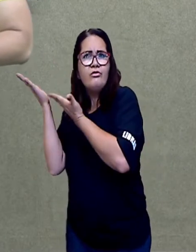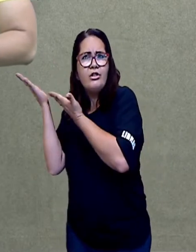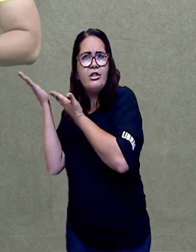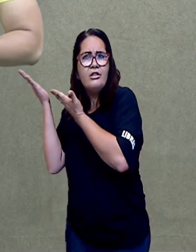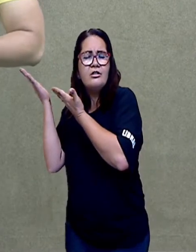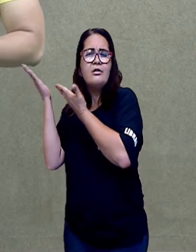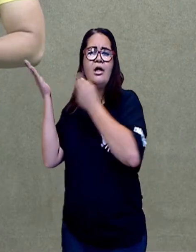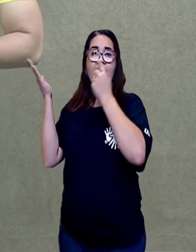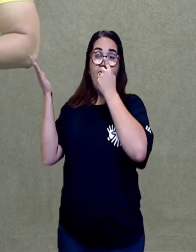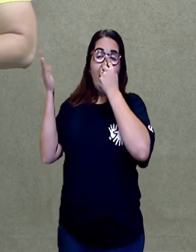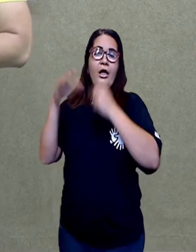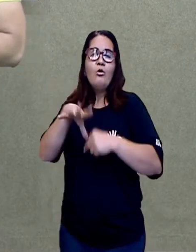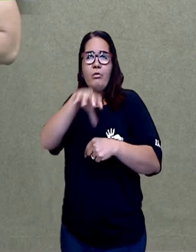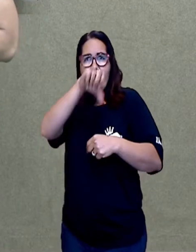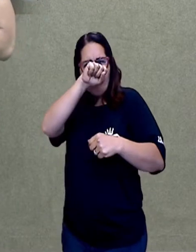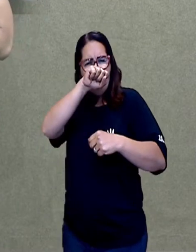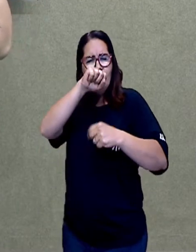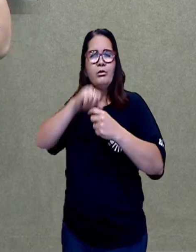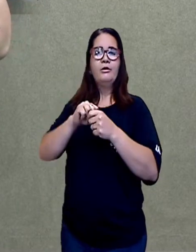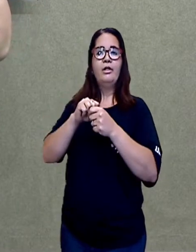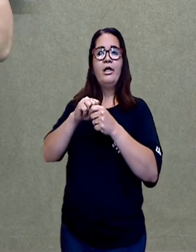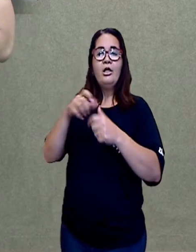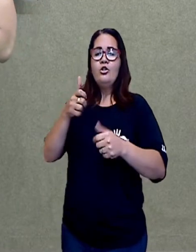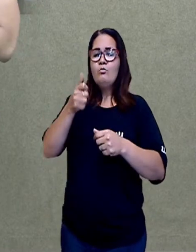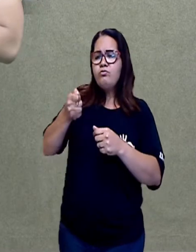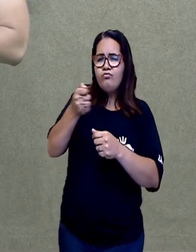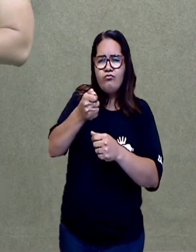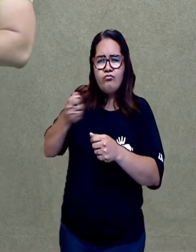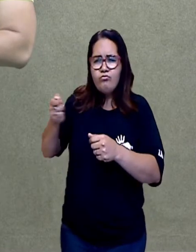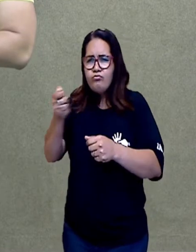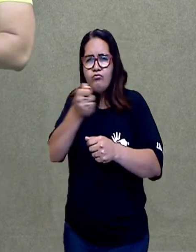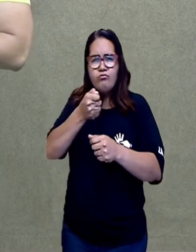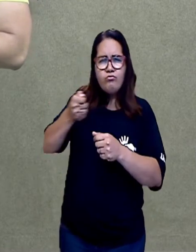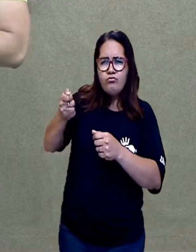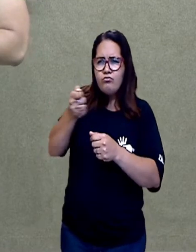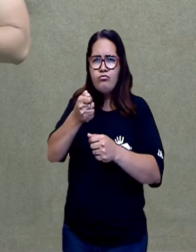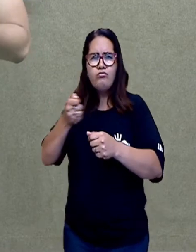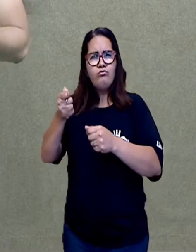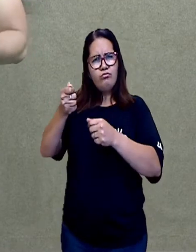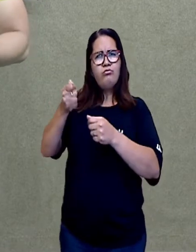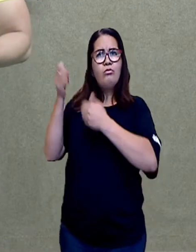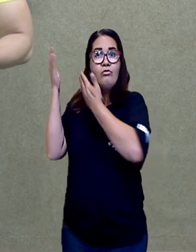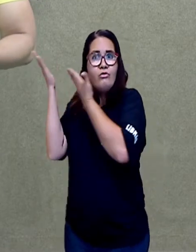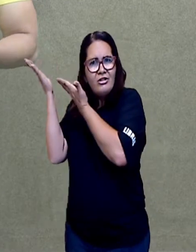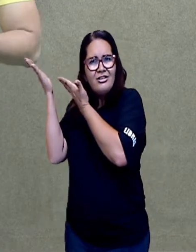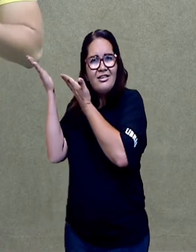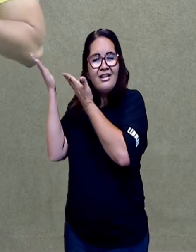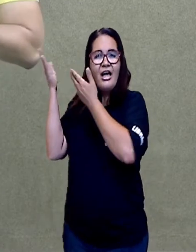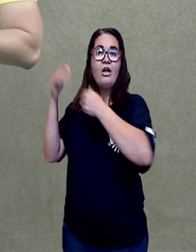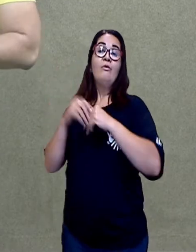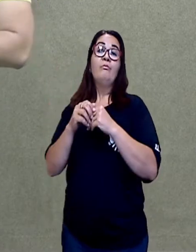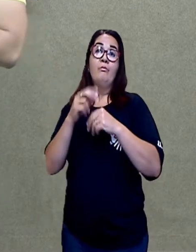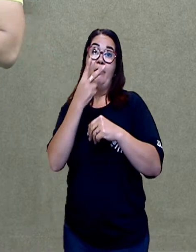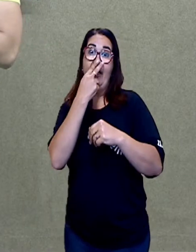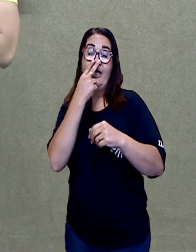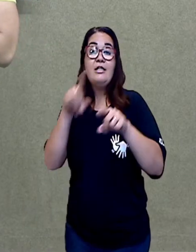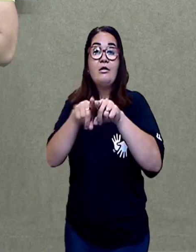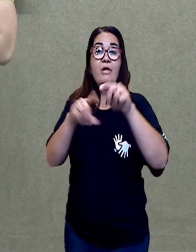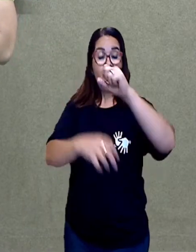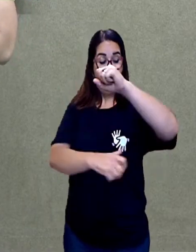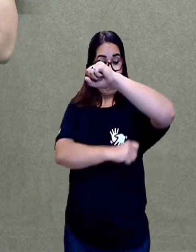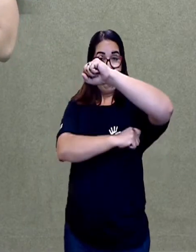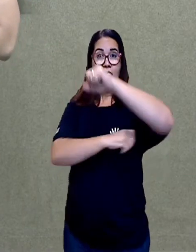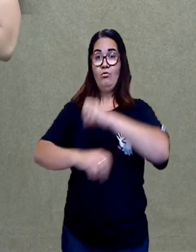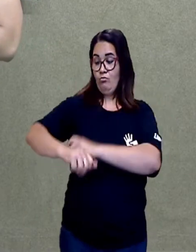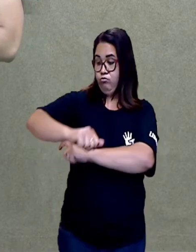exemplo, desodorante, creme de barbear, na parte do aerosol. Se você em casa tiver algum desodorante desse